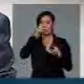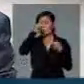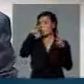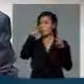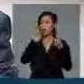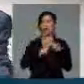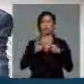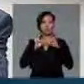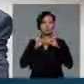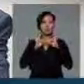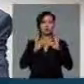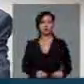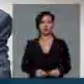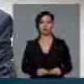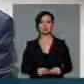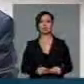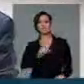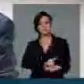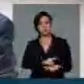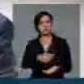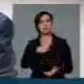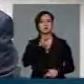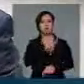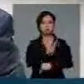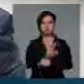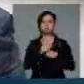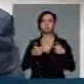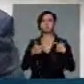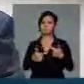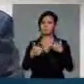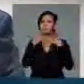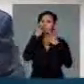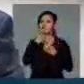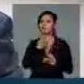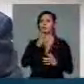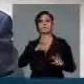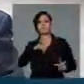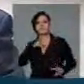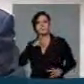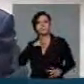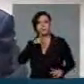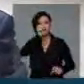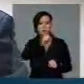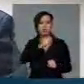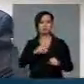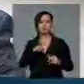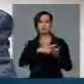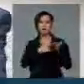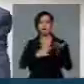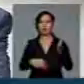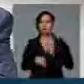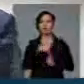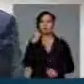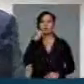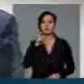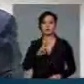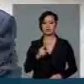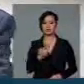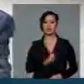é verdade que eu defendo com unhas e dentes o relatório do deputado Henrique Fontana. Aí